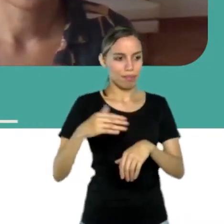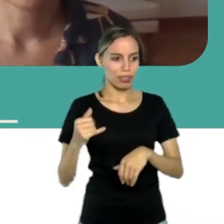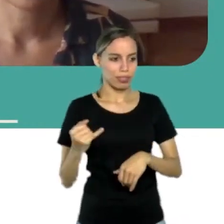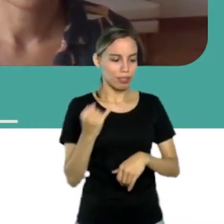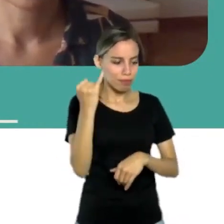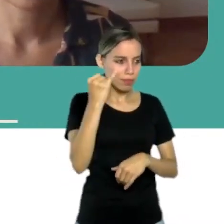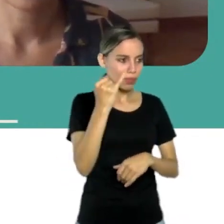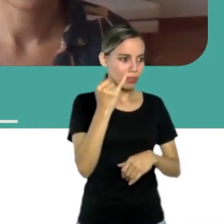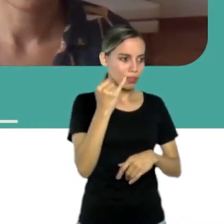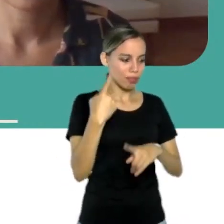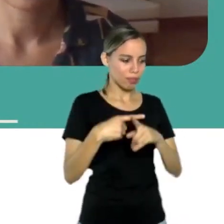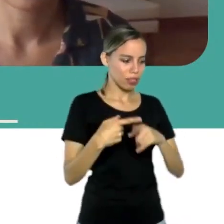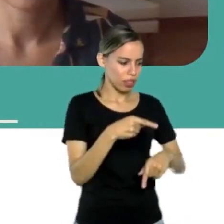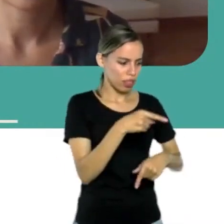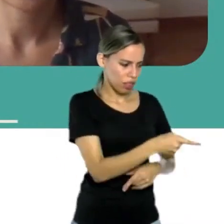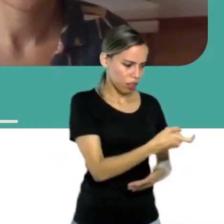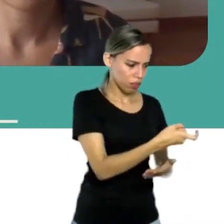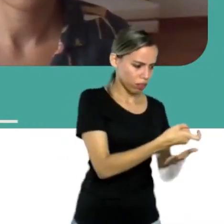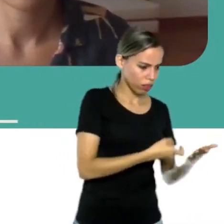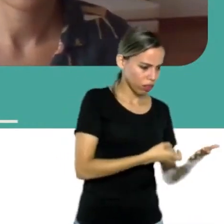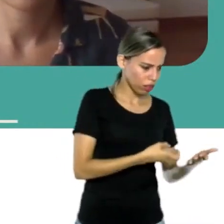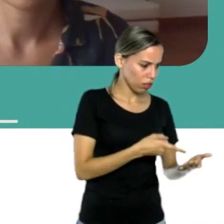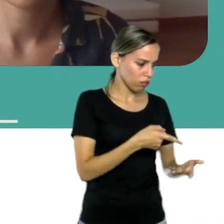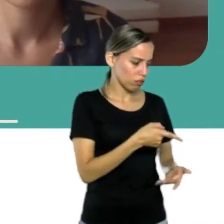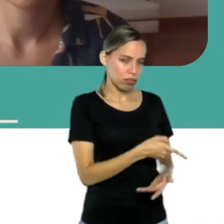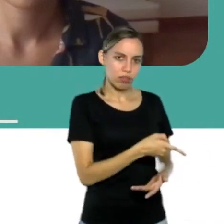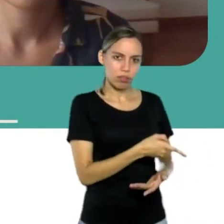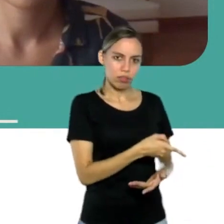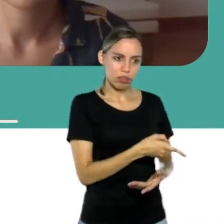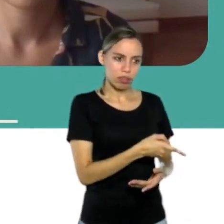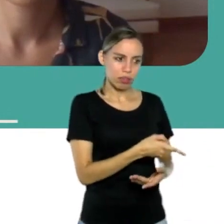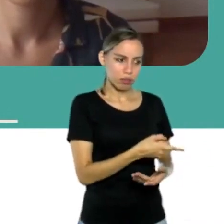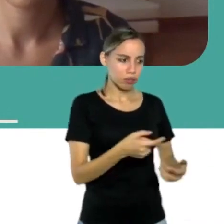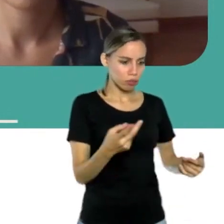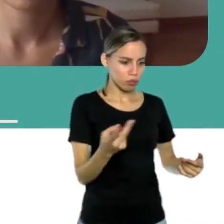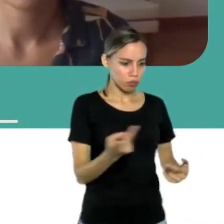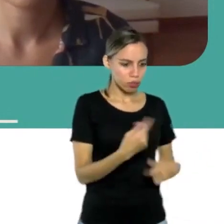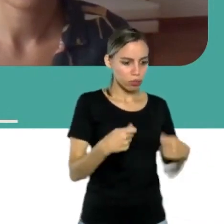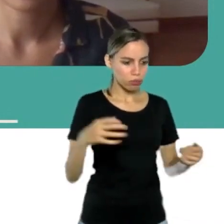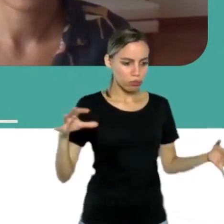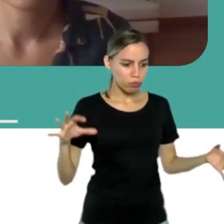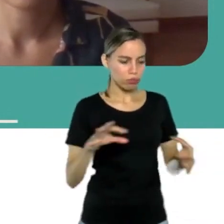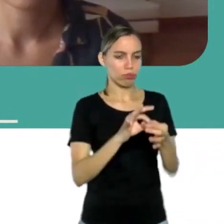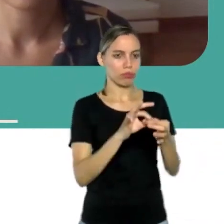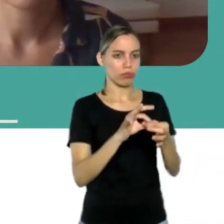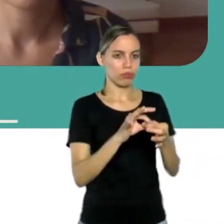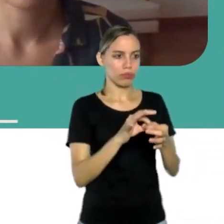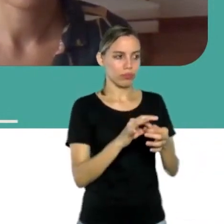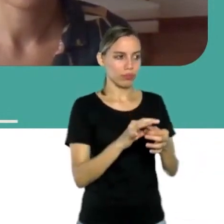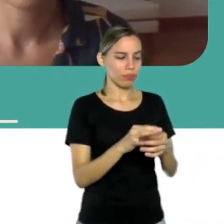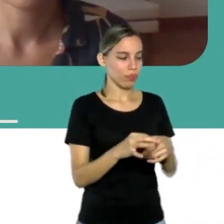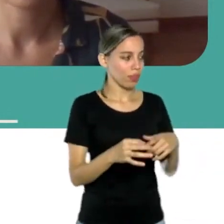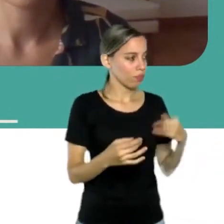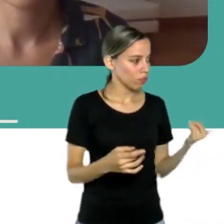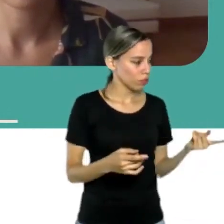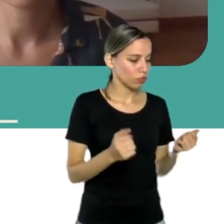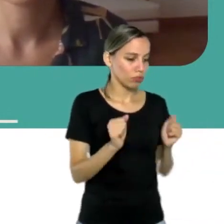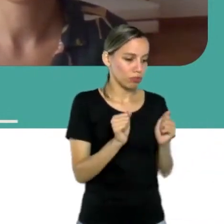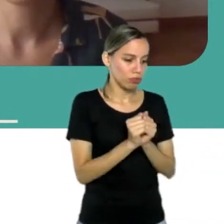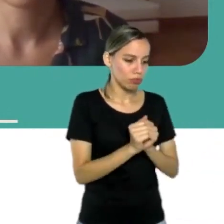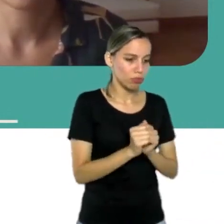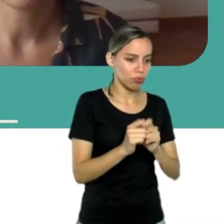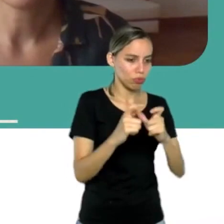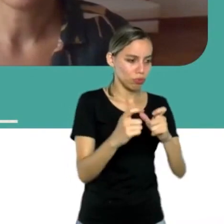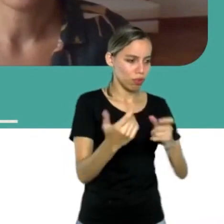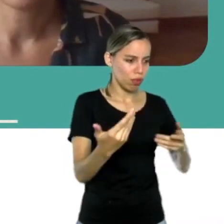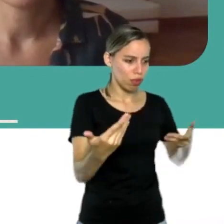bem interessante, do autor e do ilustrador ou do fotógrafo chegar nesse acordo comum, né, e